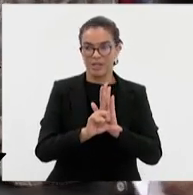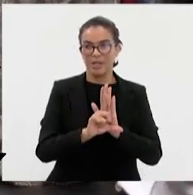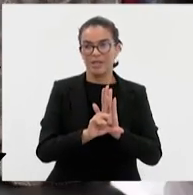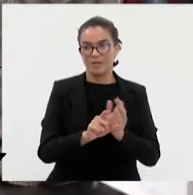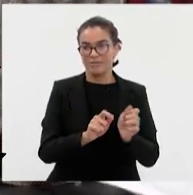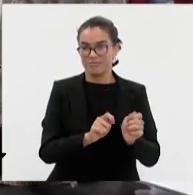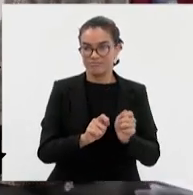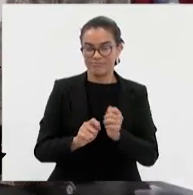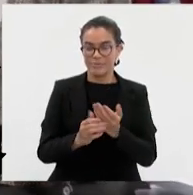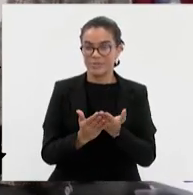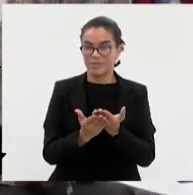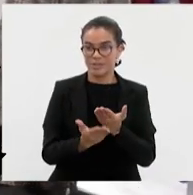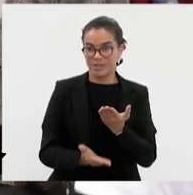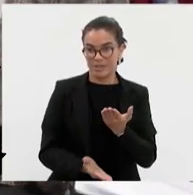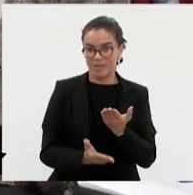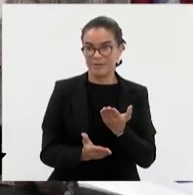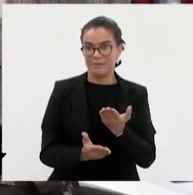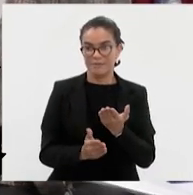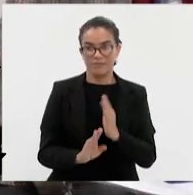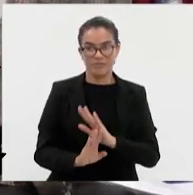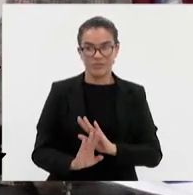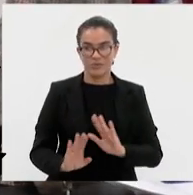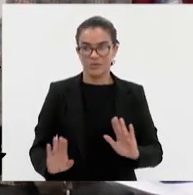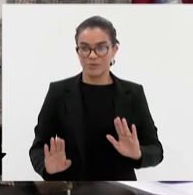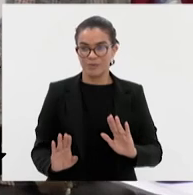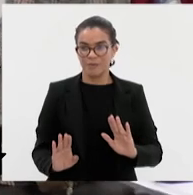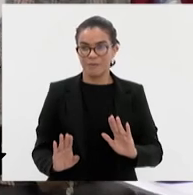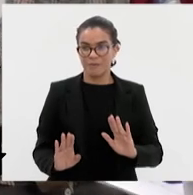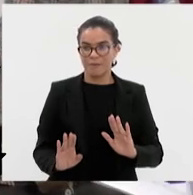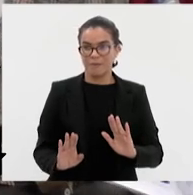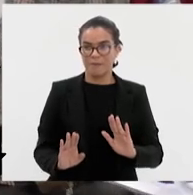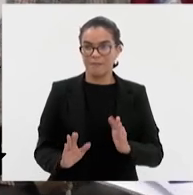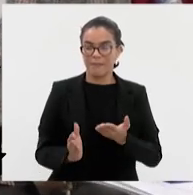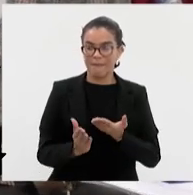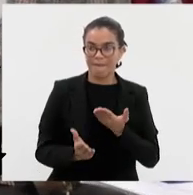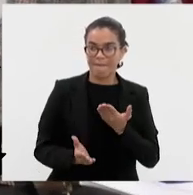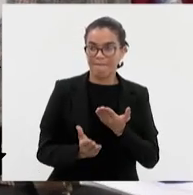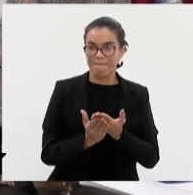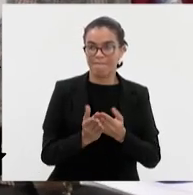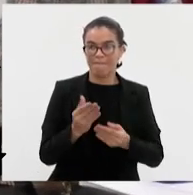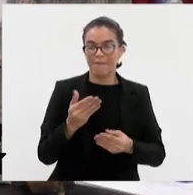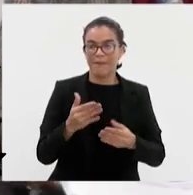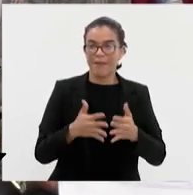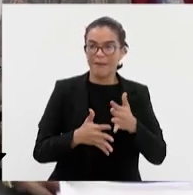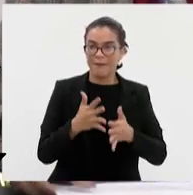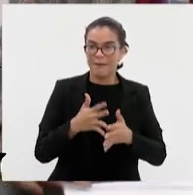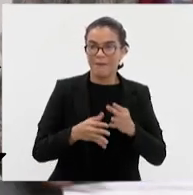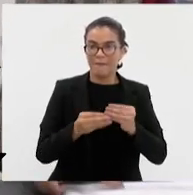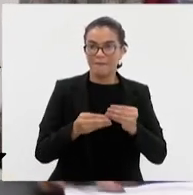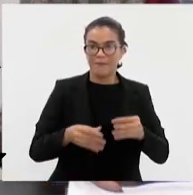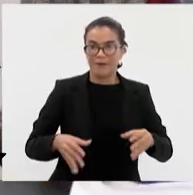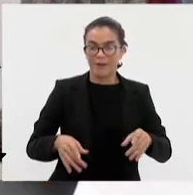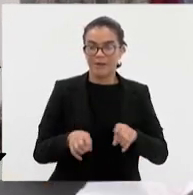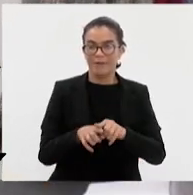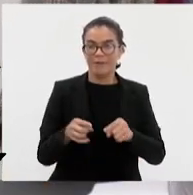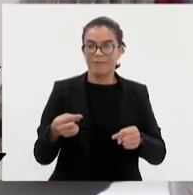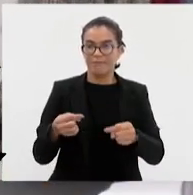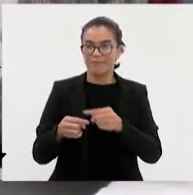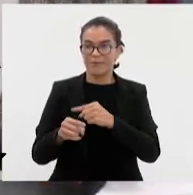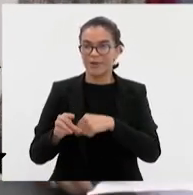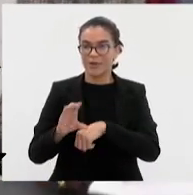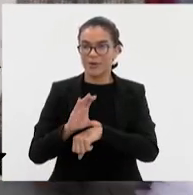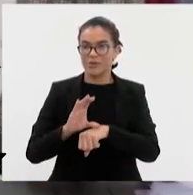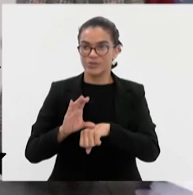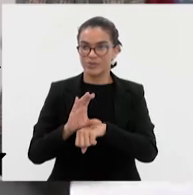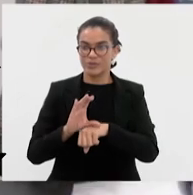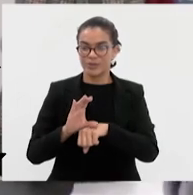De anexação, da pauta ordinária. Anexação, prejudicabilidade... e inconstitucionalidade.